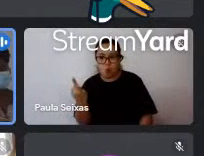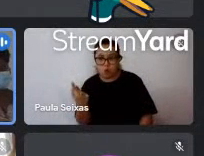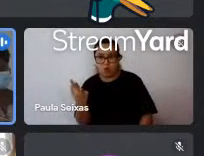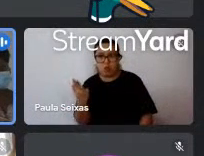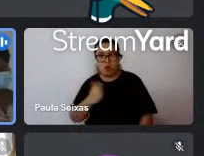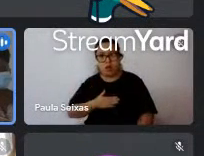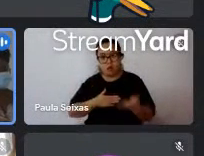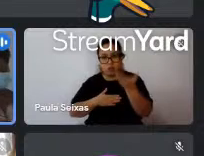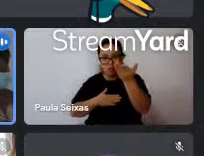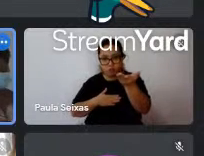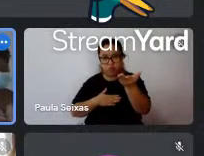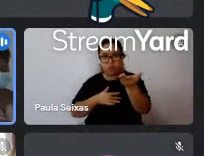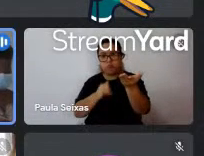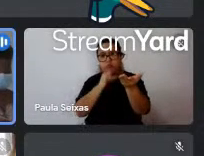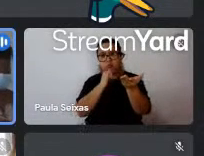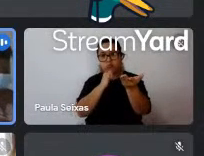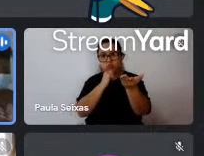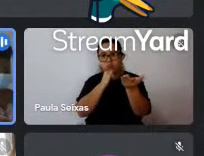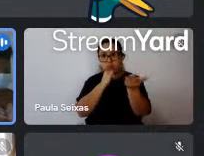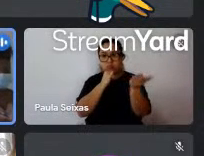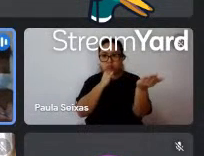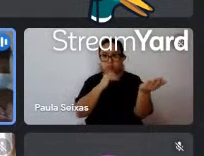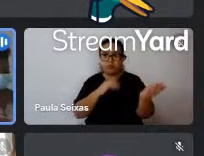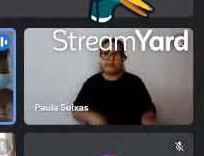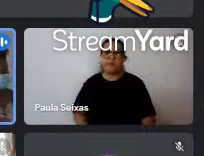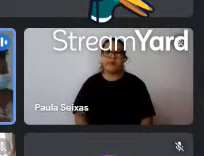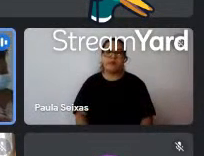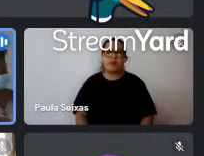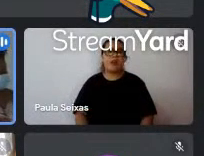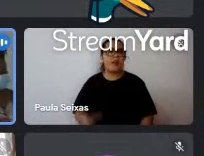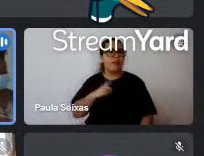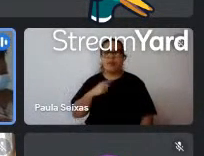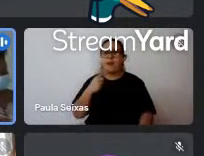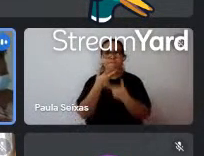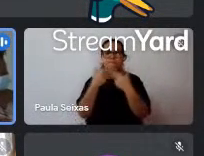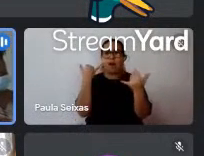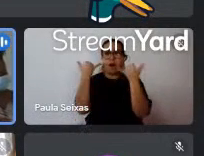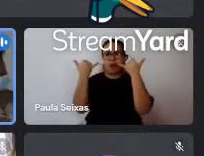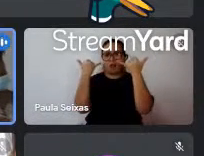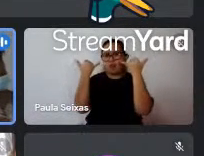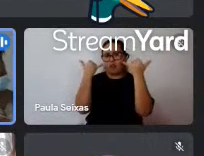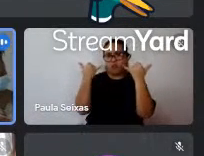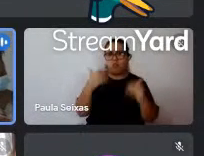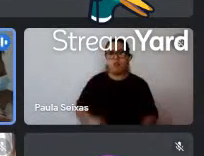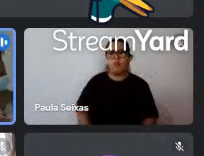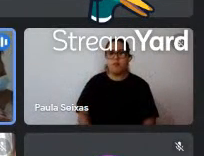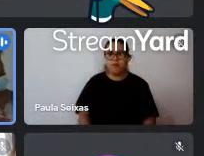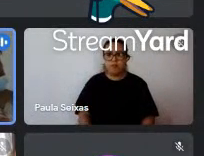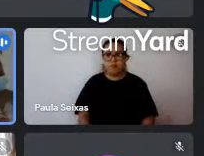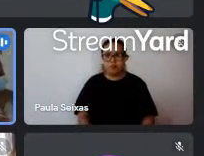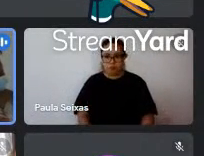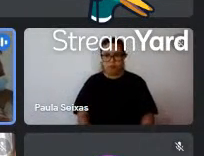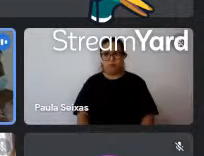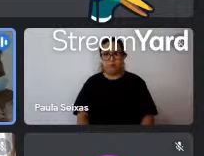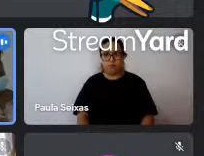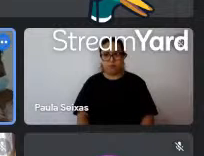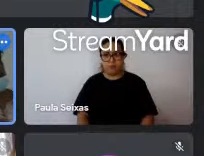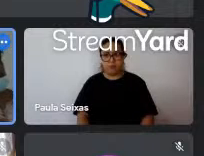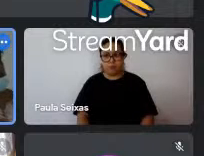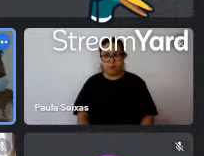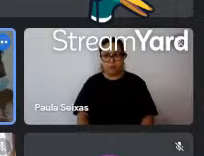ver o exemplo de uma aqui. Então, são tabelas com diversas informações. Nessa tabela aqui, a tabela dos predicados matriz de